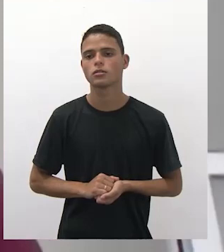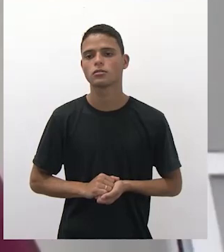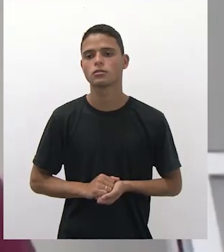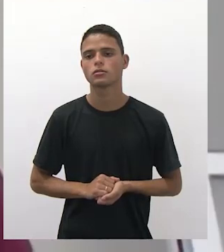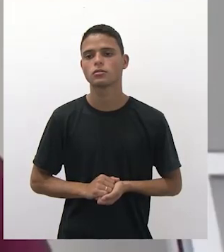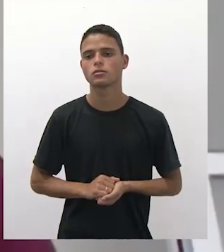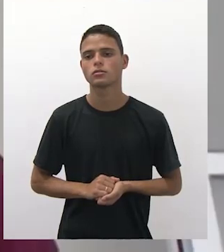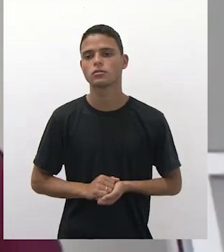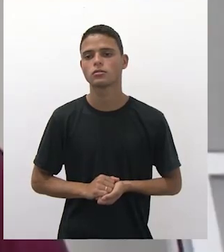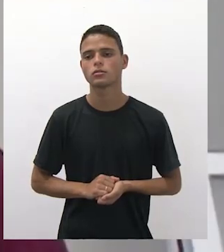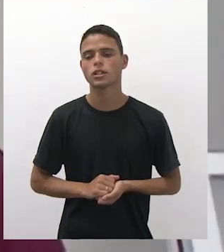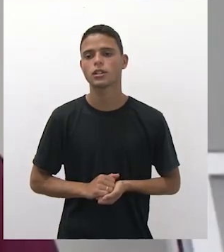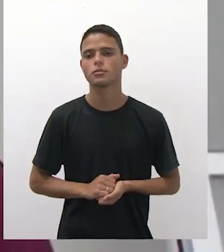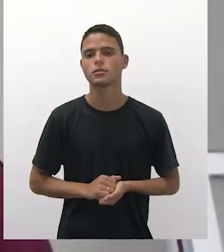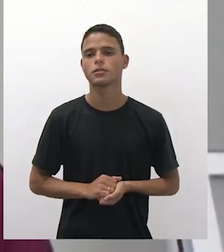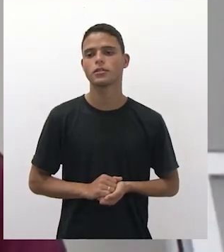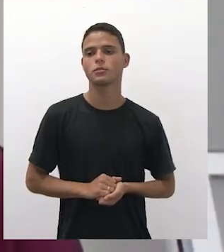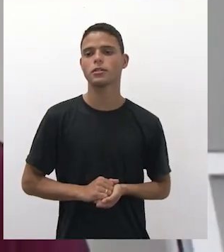sua